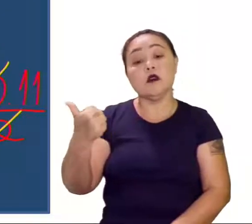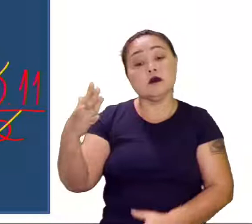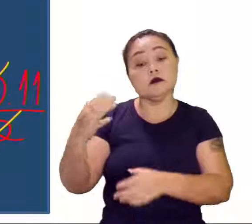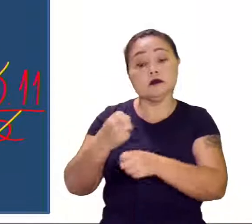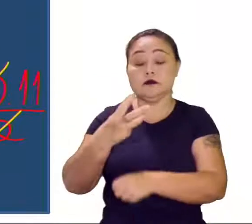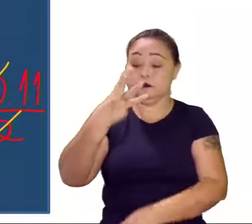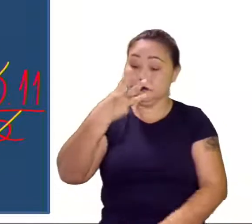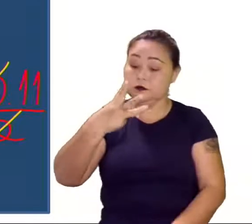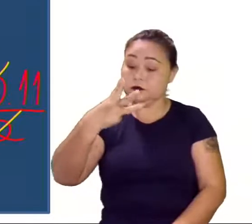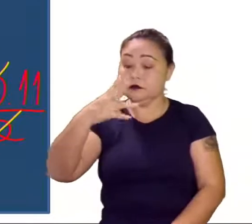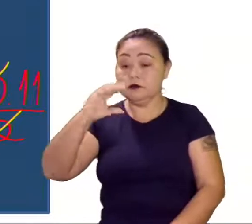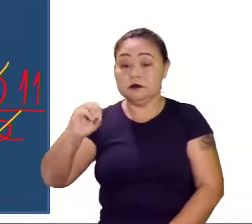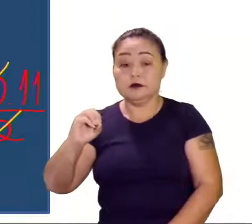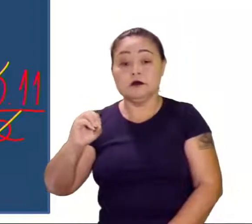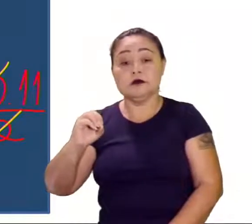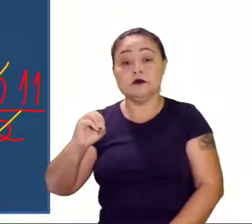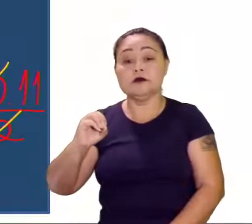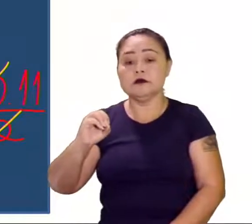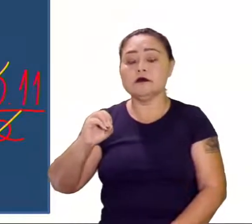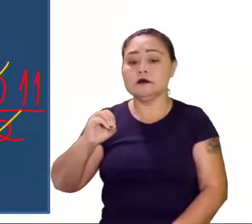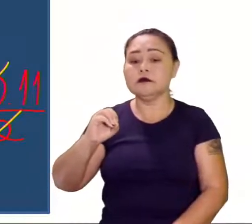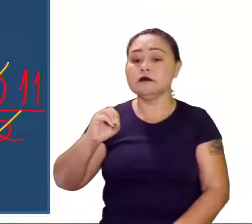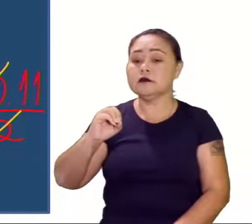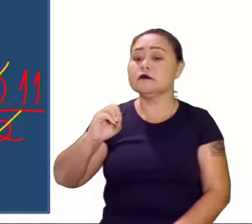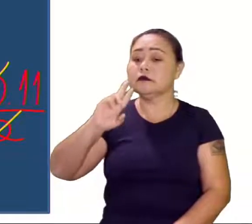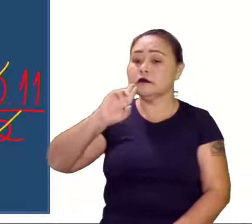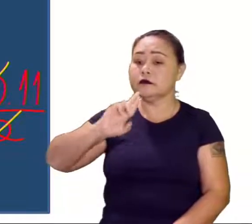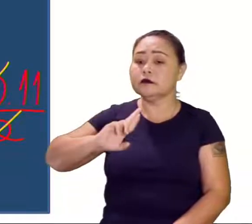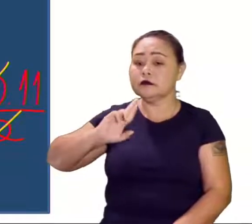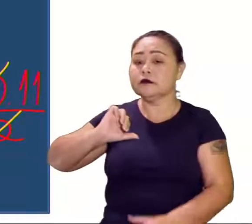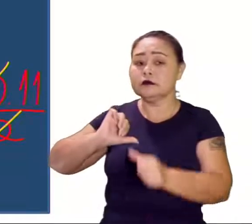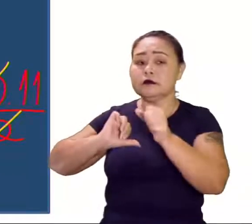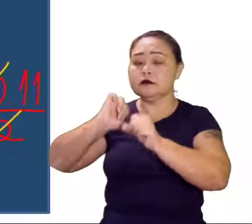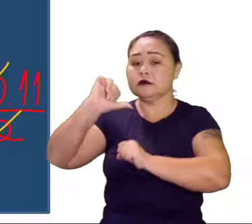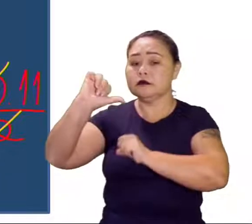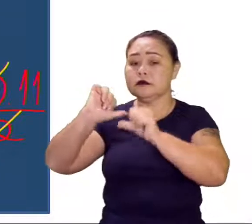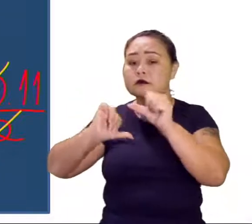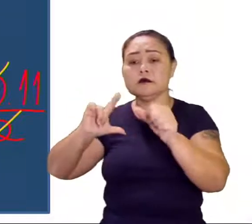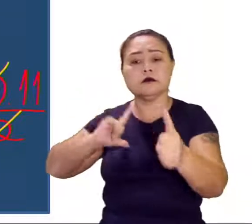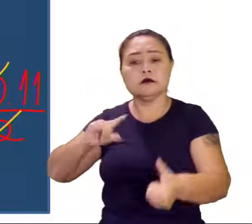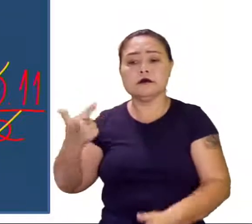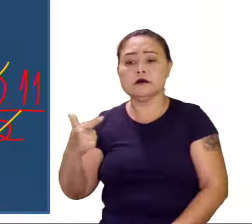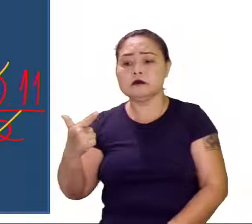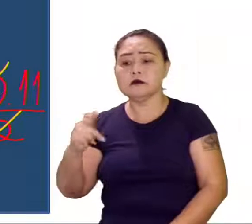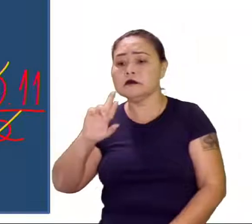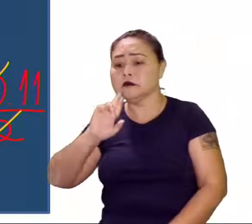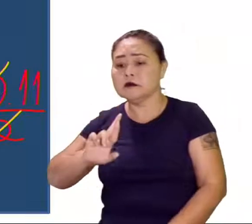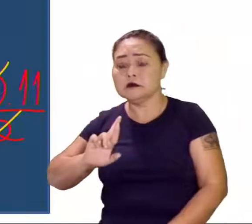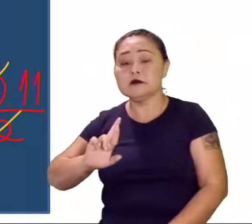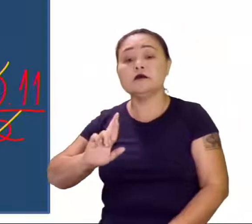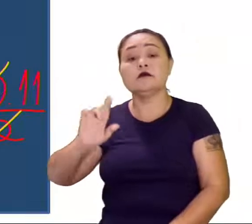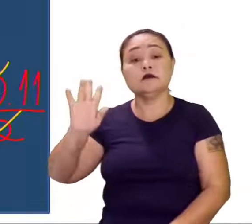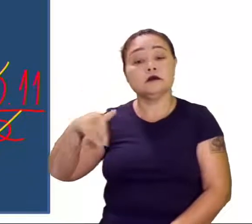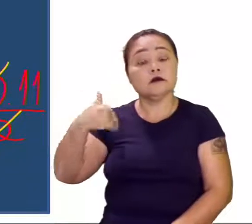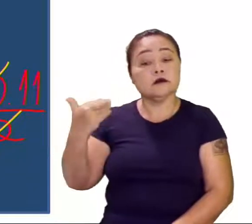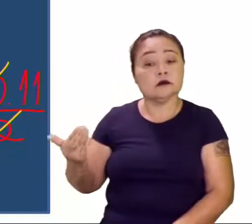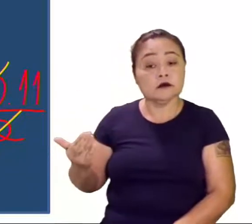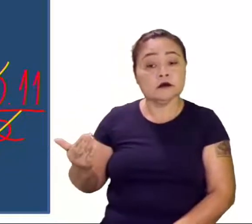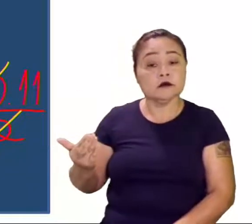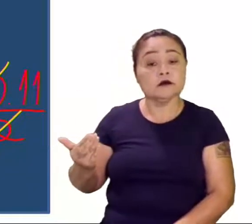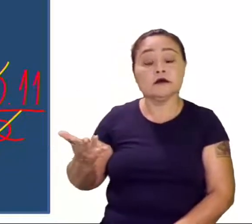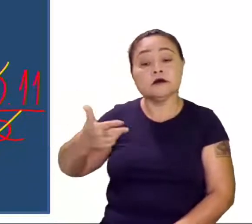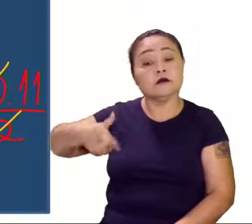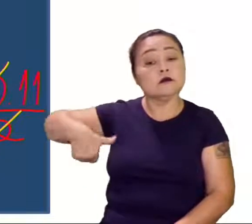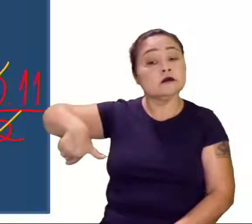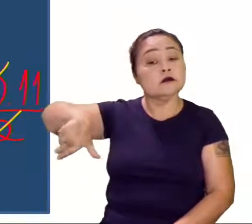0, 330. 330. Acho que as respostas foram alteradas aqui, né? Não teria a resposta correta mesmo, né? Então, essa aqui a gente deixa